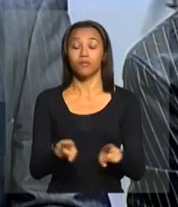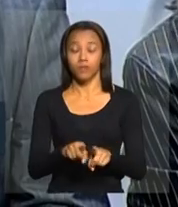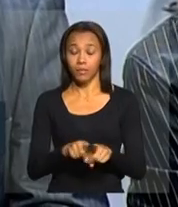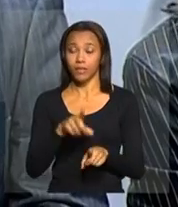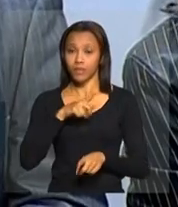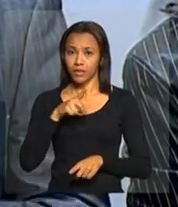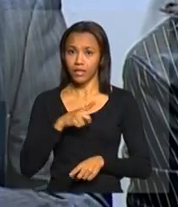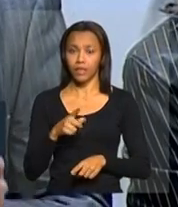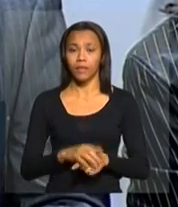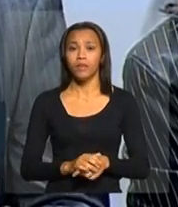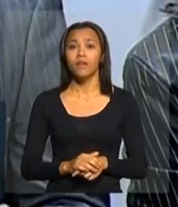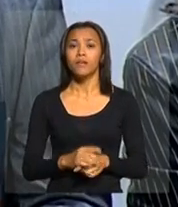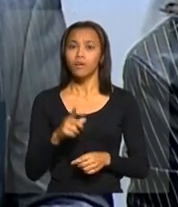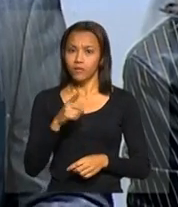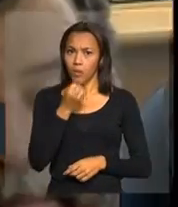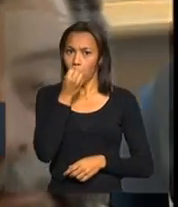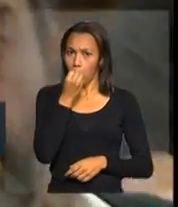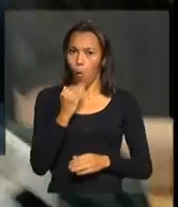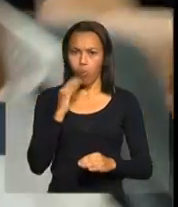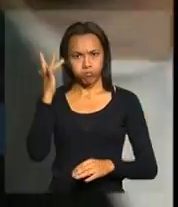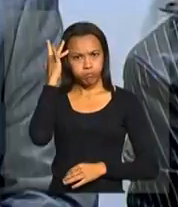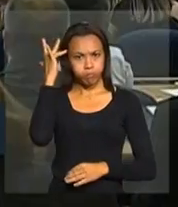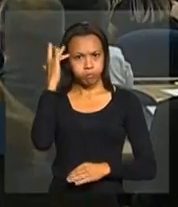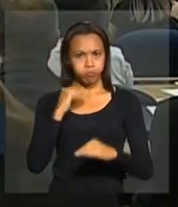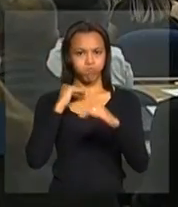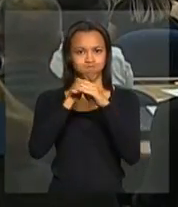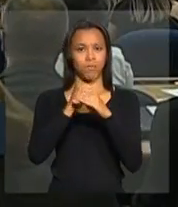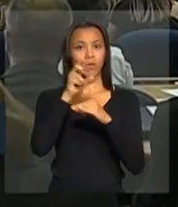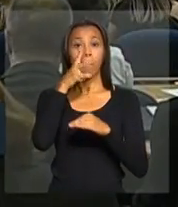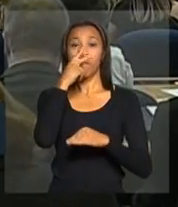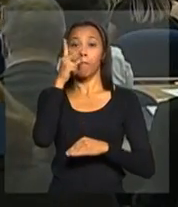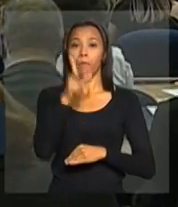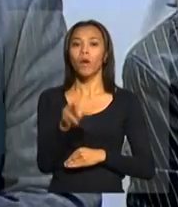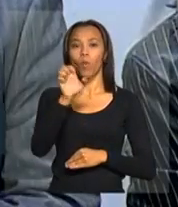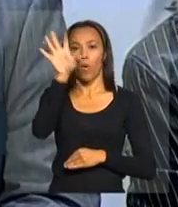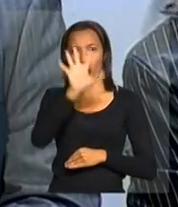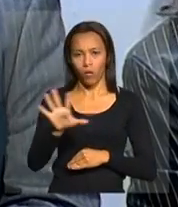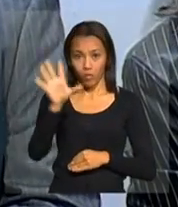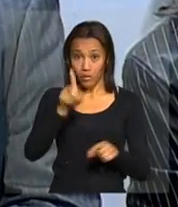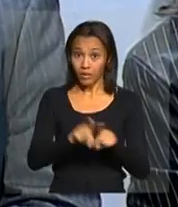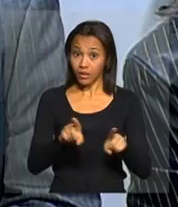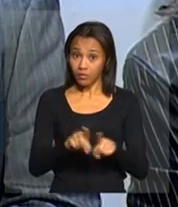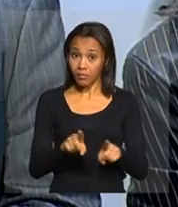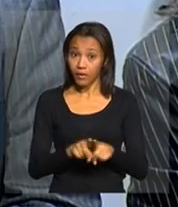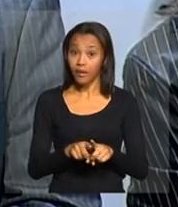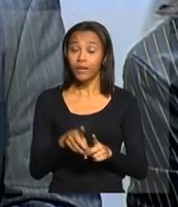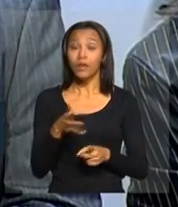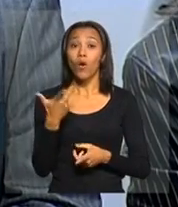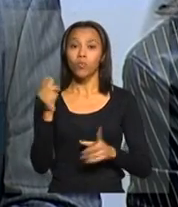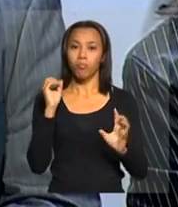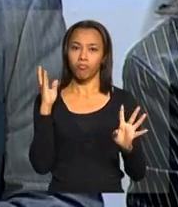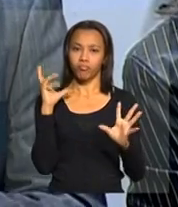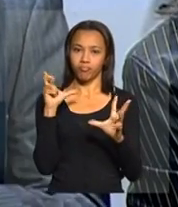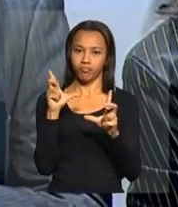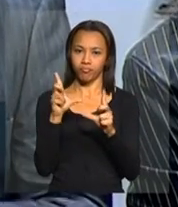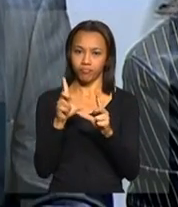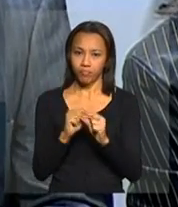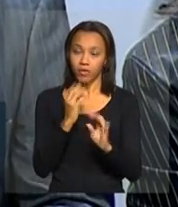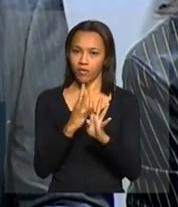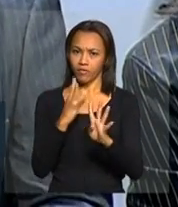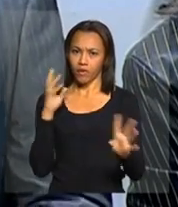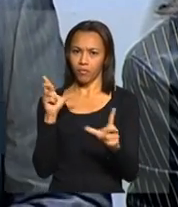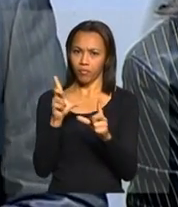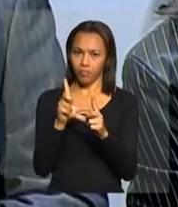órgãos por 1 milhão de pessoas, tem um padrão europeu. O Paraná tem um grande destaque, foi ter zerado a sua fila de transplante de córnea. Atingiu esse